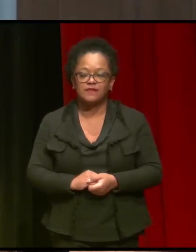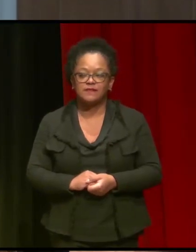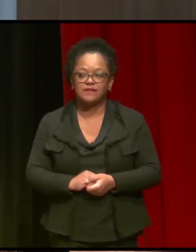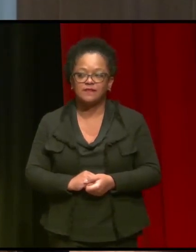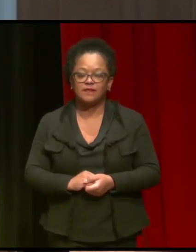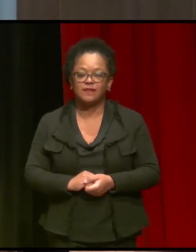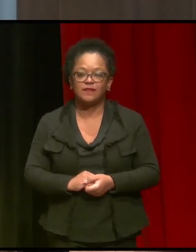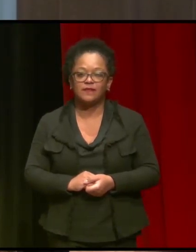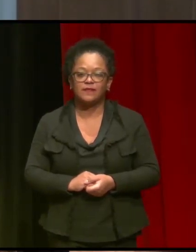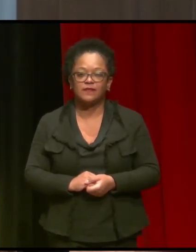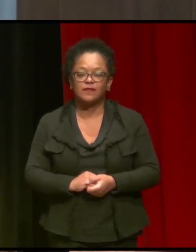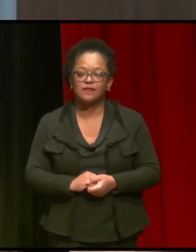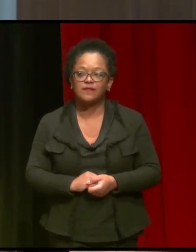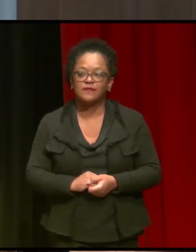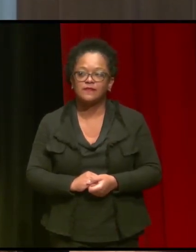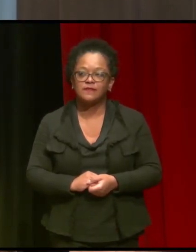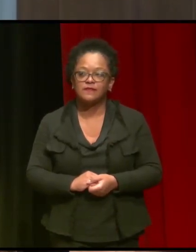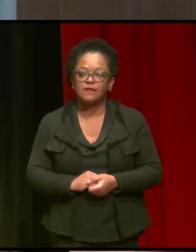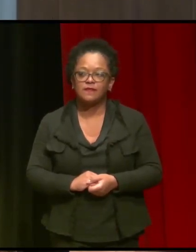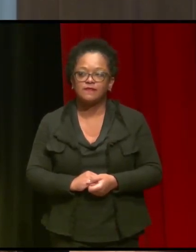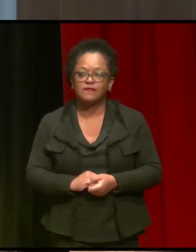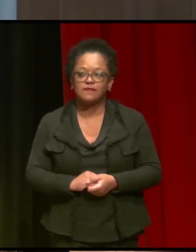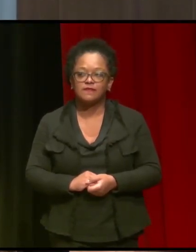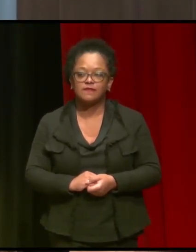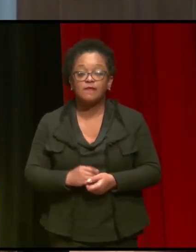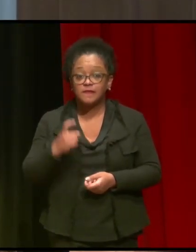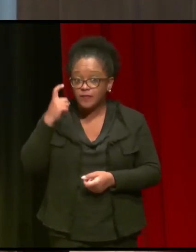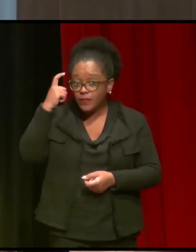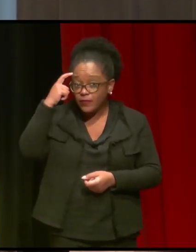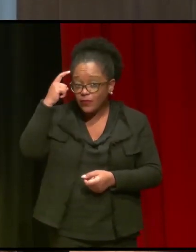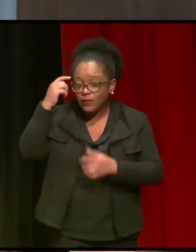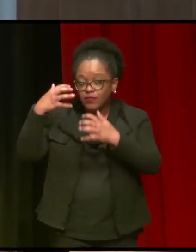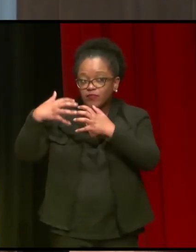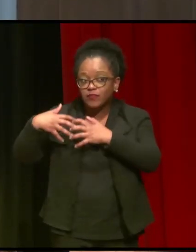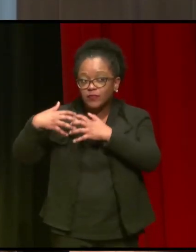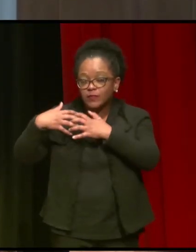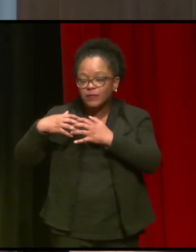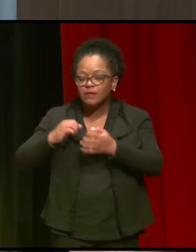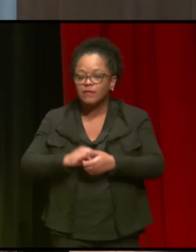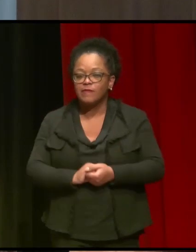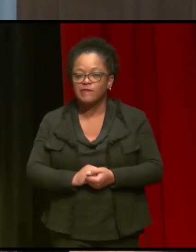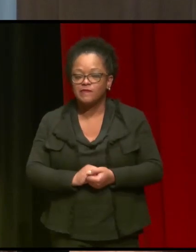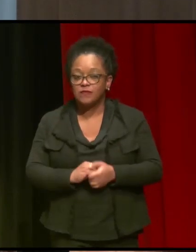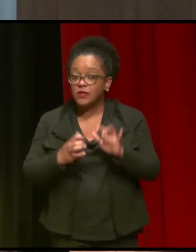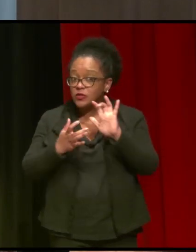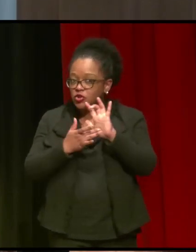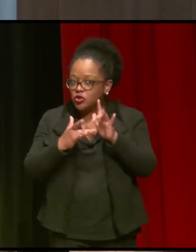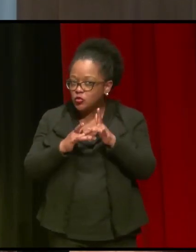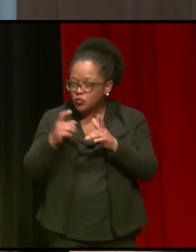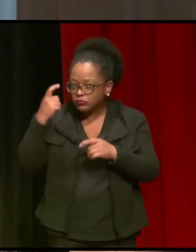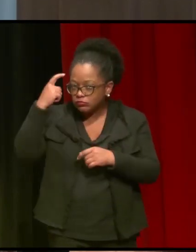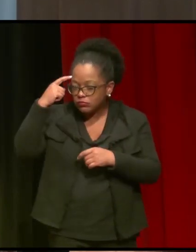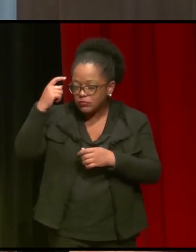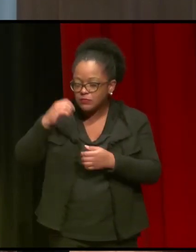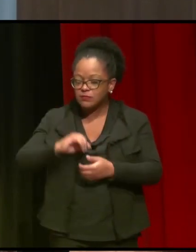Aqui, voltei. Então, gente, olha aqui, ó. Vamos pensar. Do ponto de vista de Jesus,